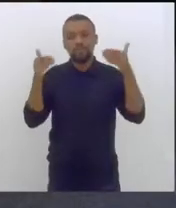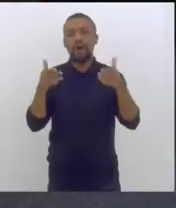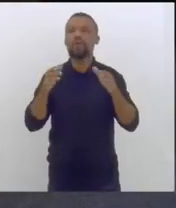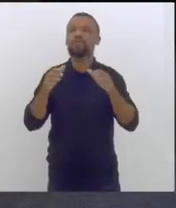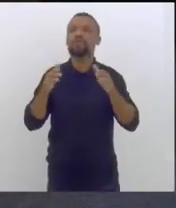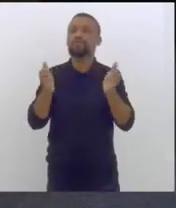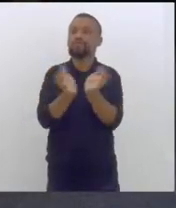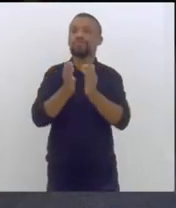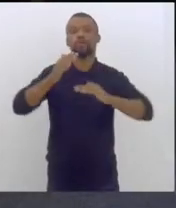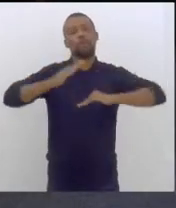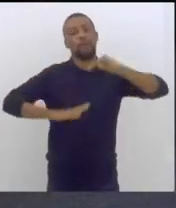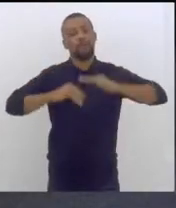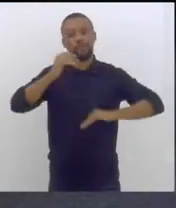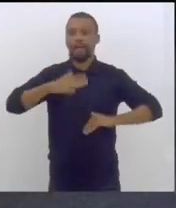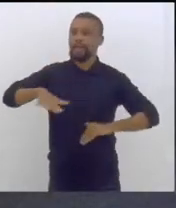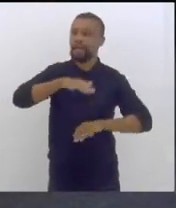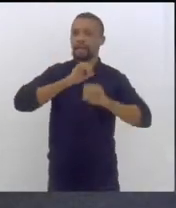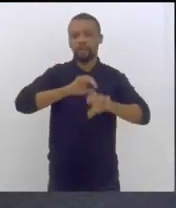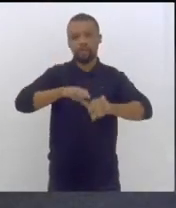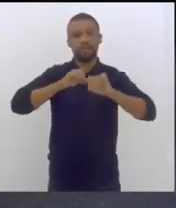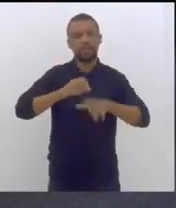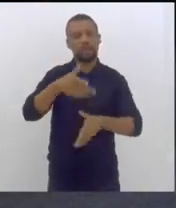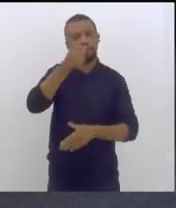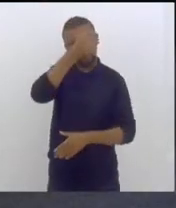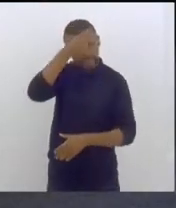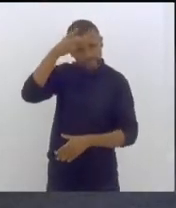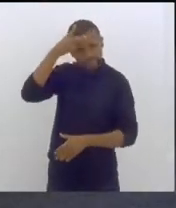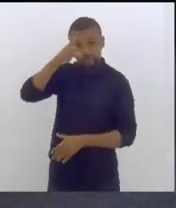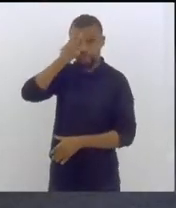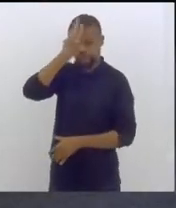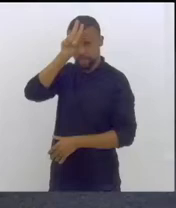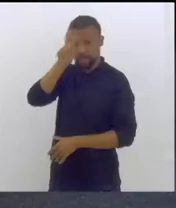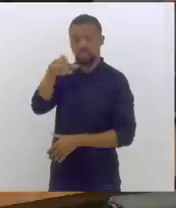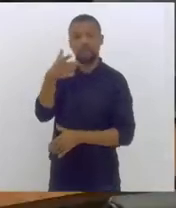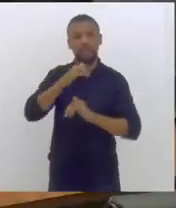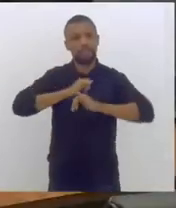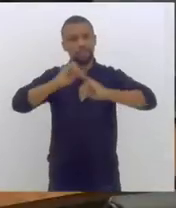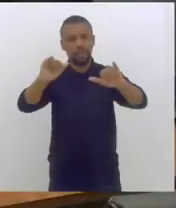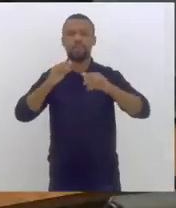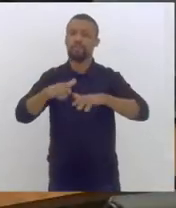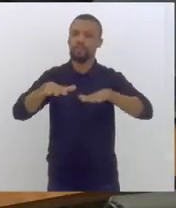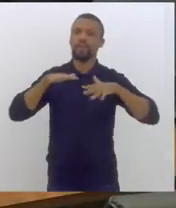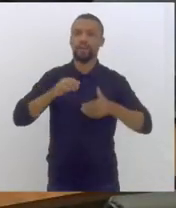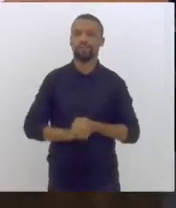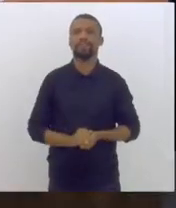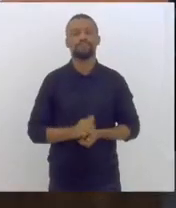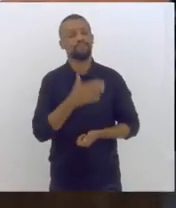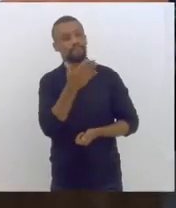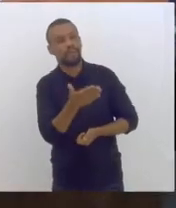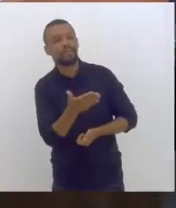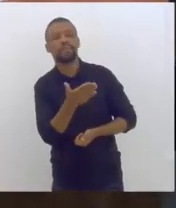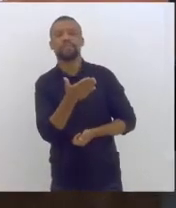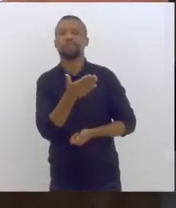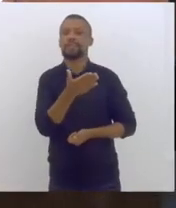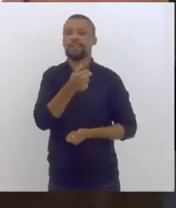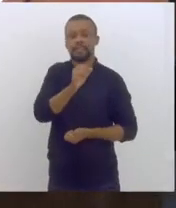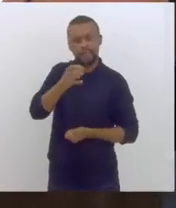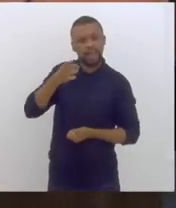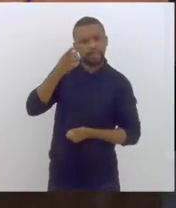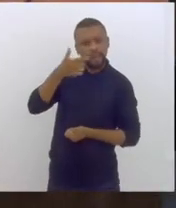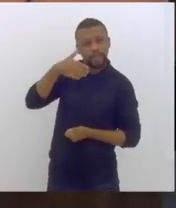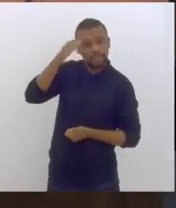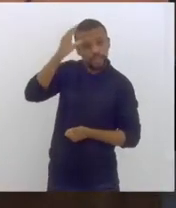da rede Municipal é de Mesquita que ele deixar registrado aqui em plenário pelos Roberts Deputado da Tia Júlia Deputado Luiz Paulo me